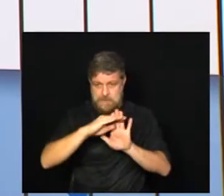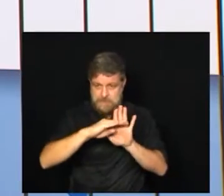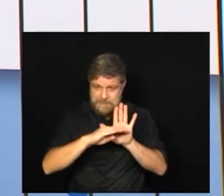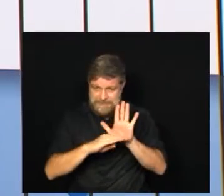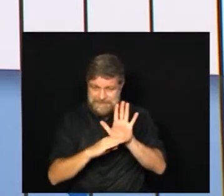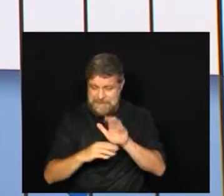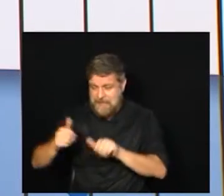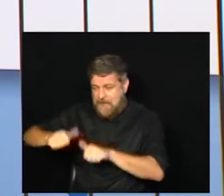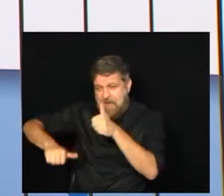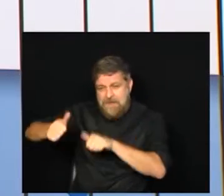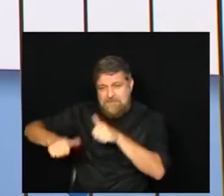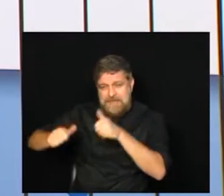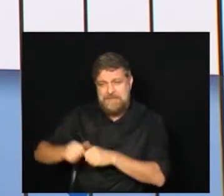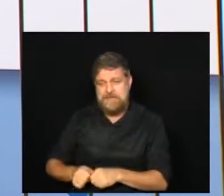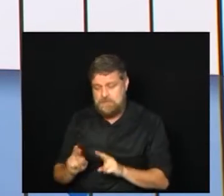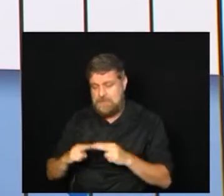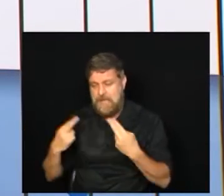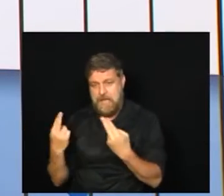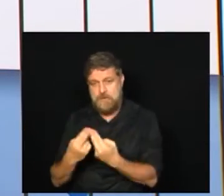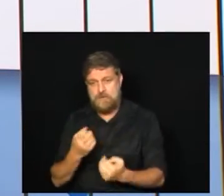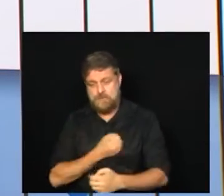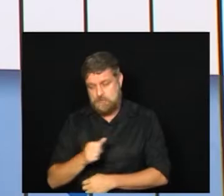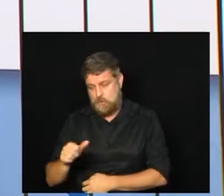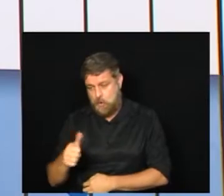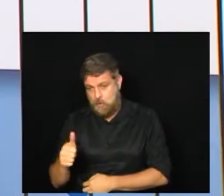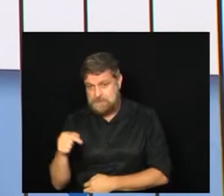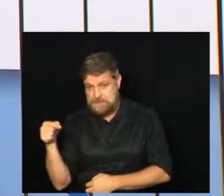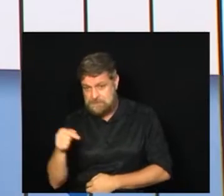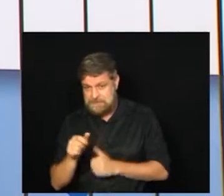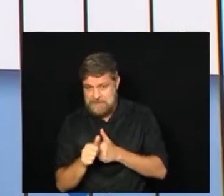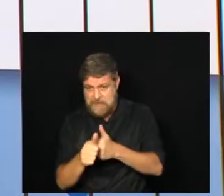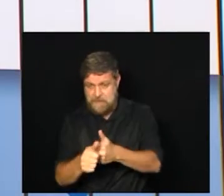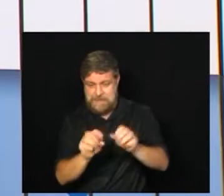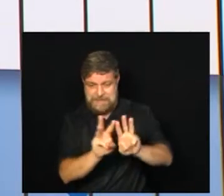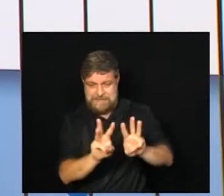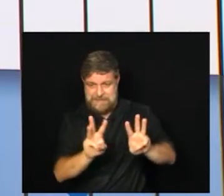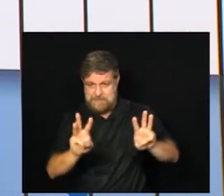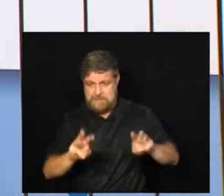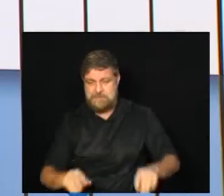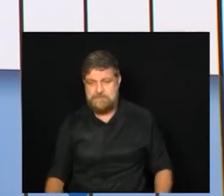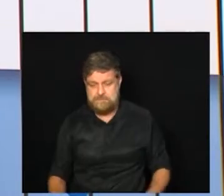foram analisados na 11ª reunião ordinária, você acompanha no site